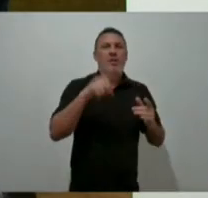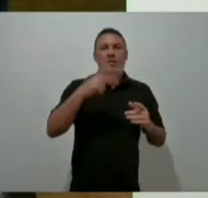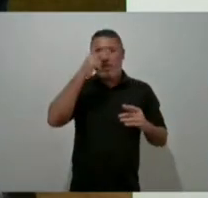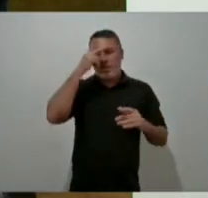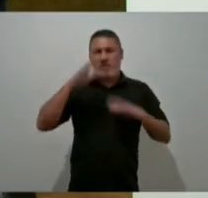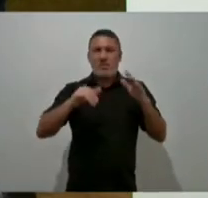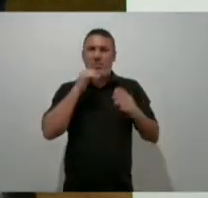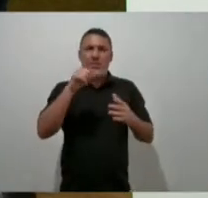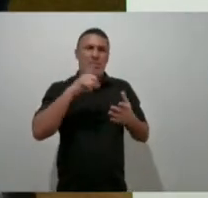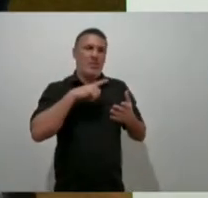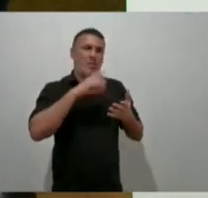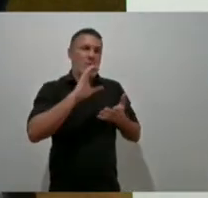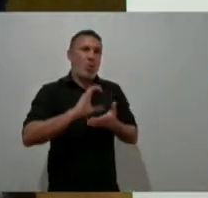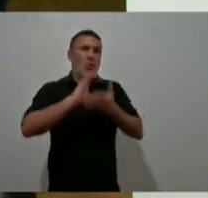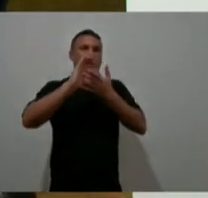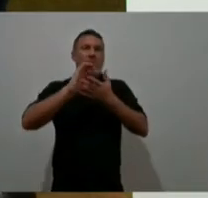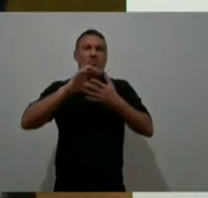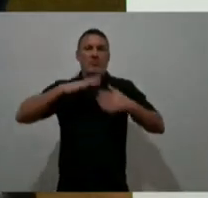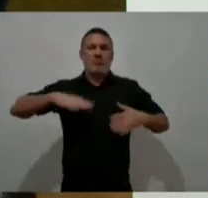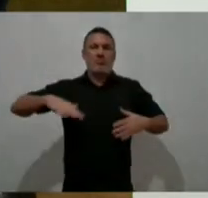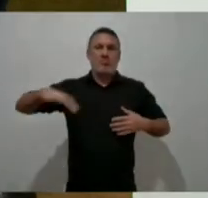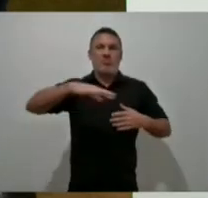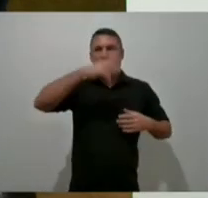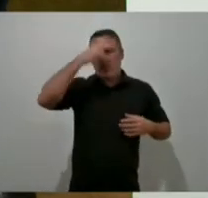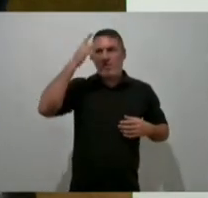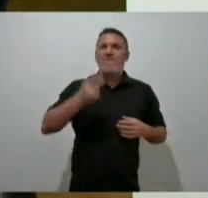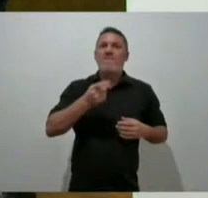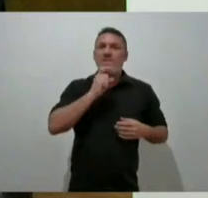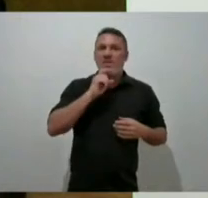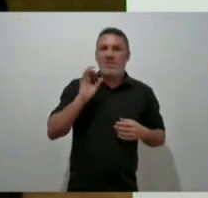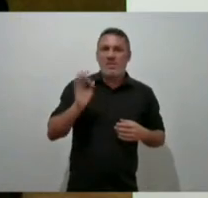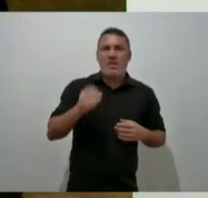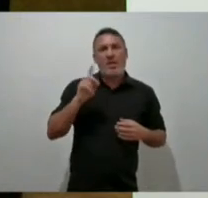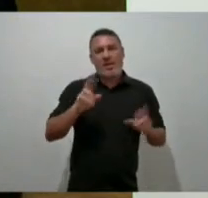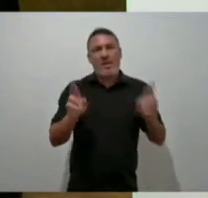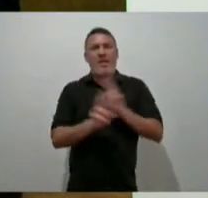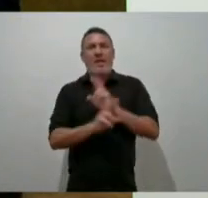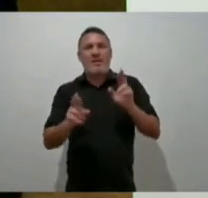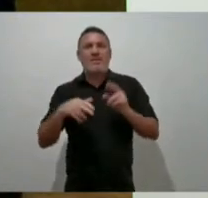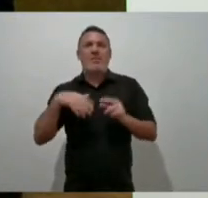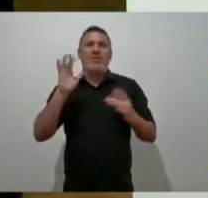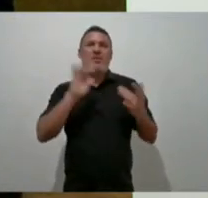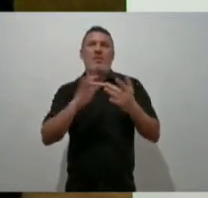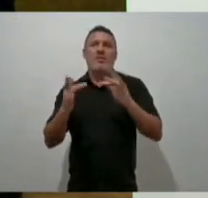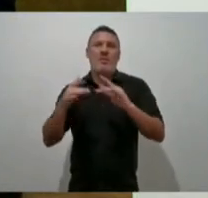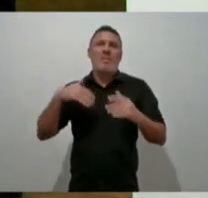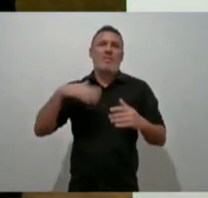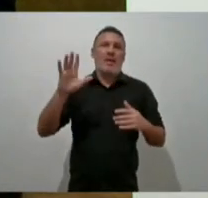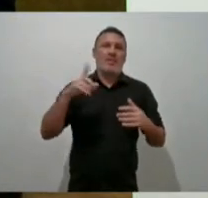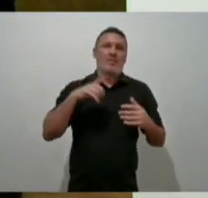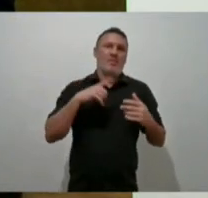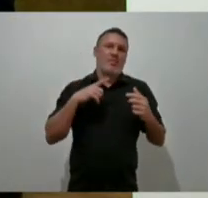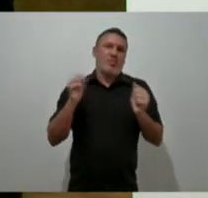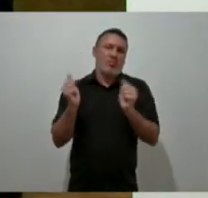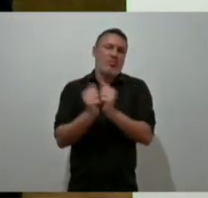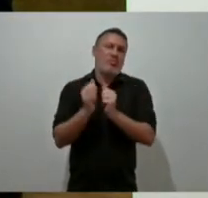ambiente muito frio, né, para uma relação mais próxima. Então, essa proximidade também acaba ajudando e aproximando